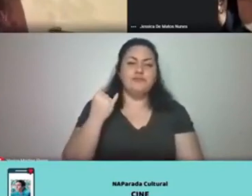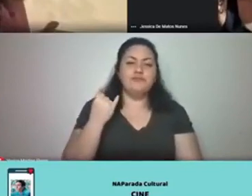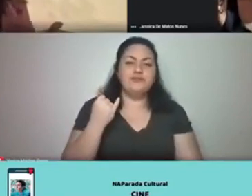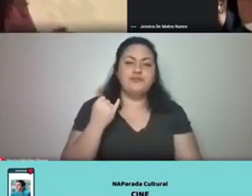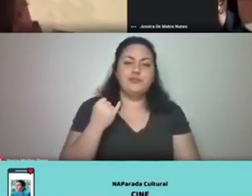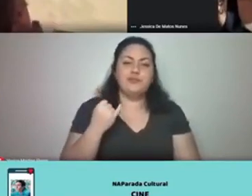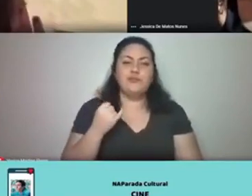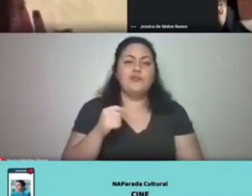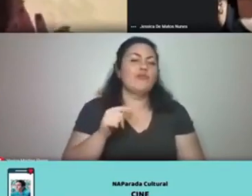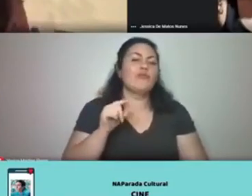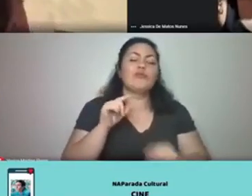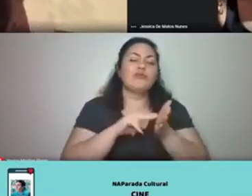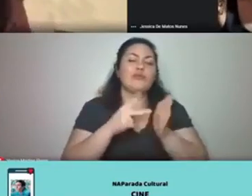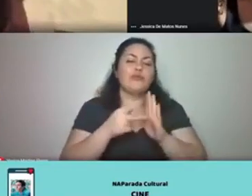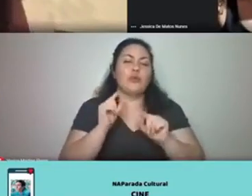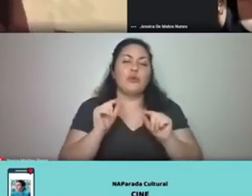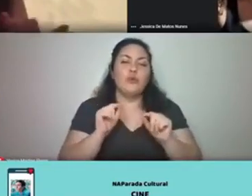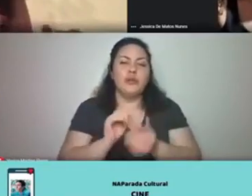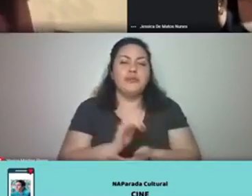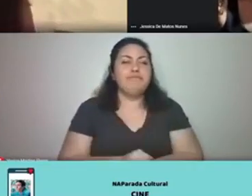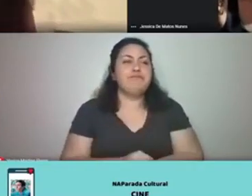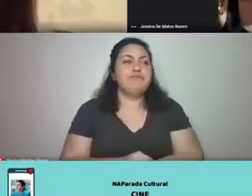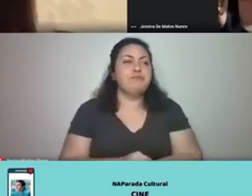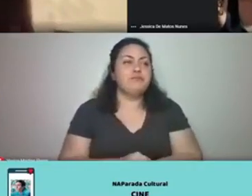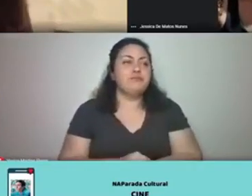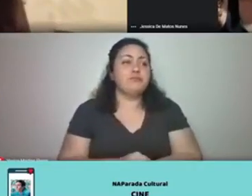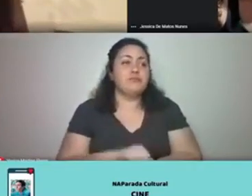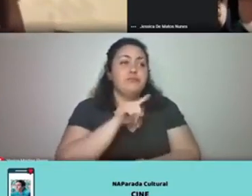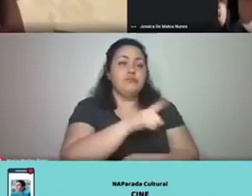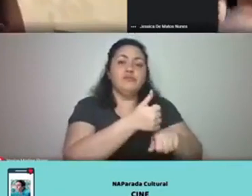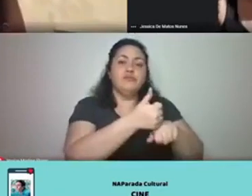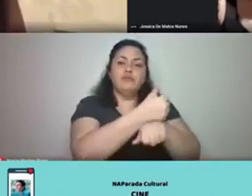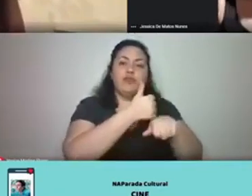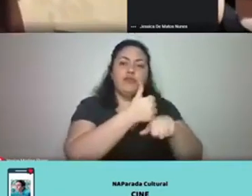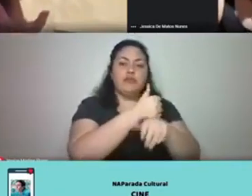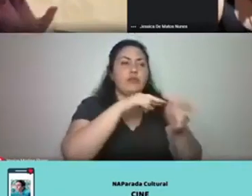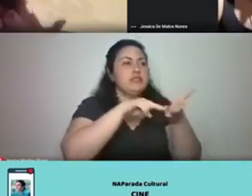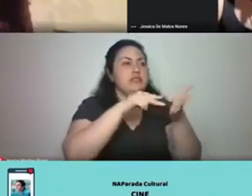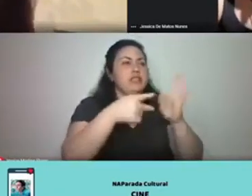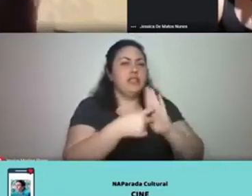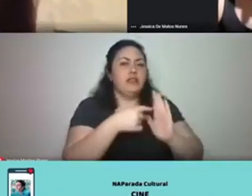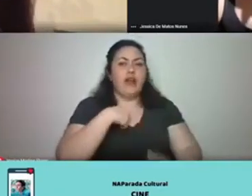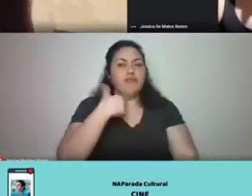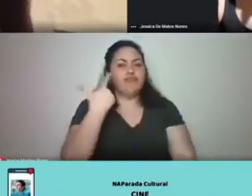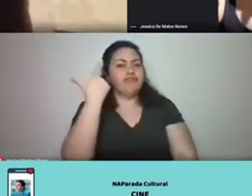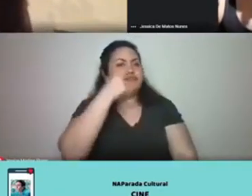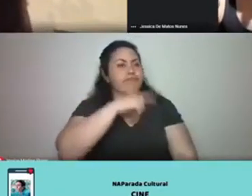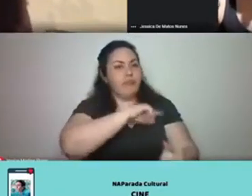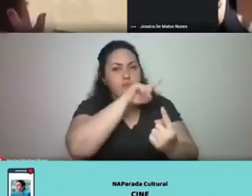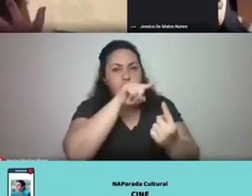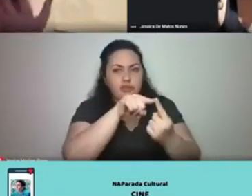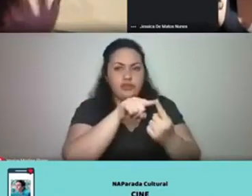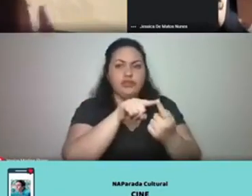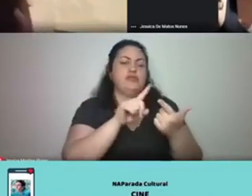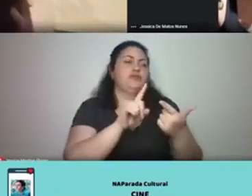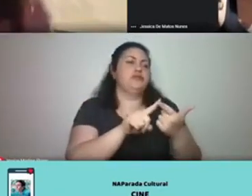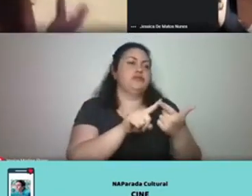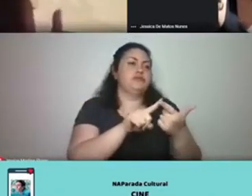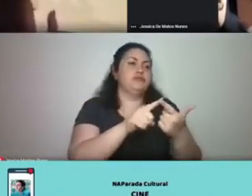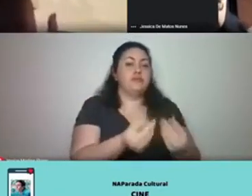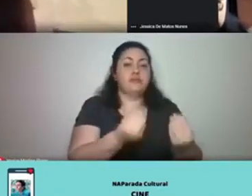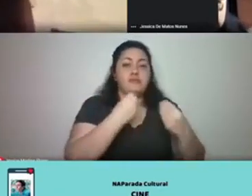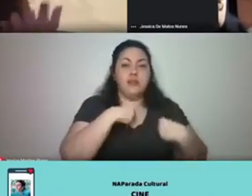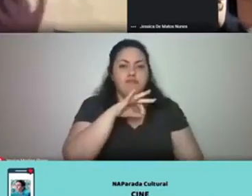nossa realização, né? Que corresponde sim ao nosso sustento, né? Que vai corresponder a nossa